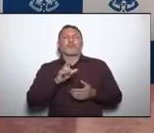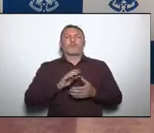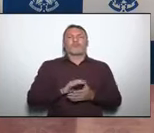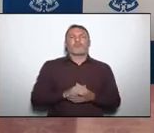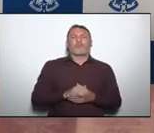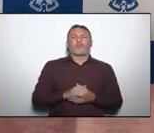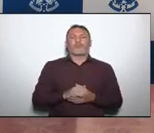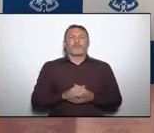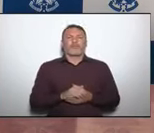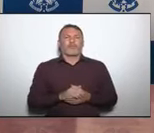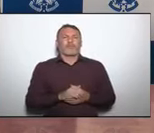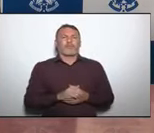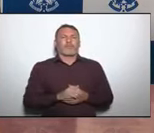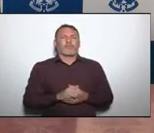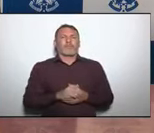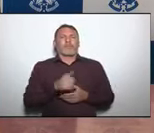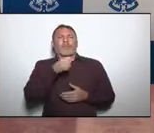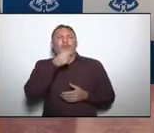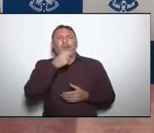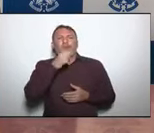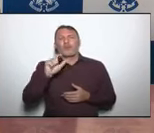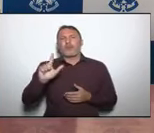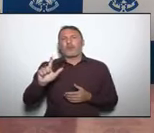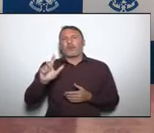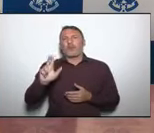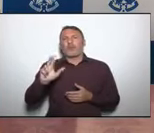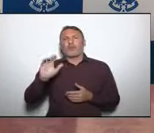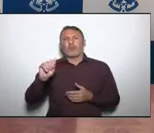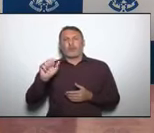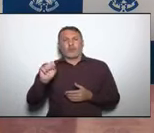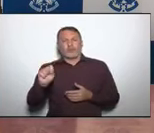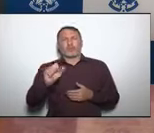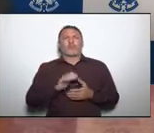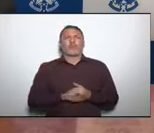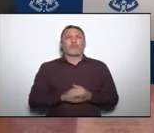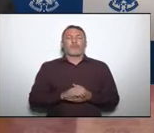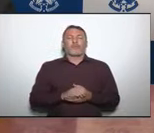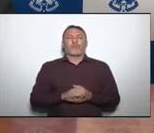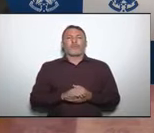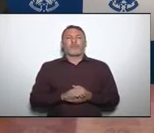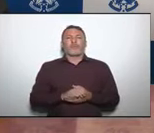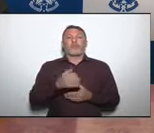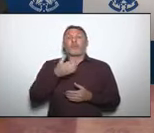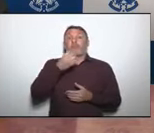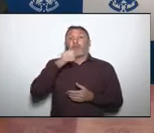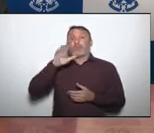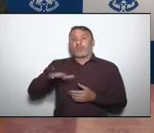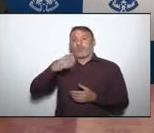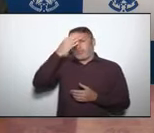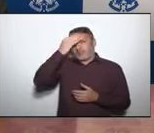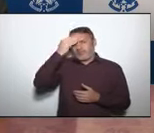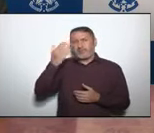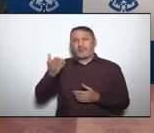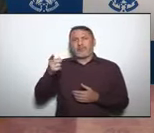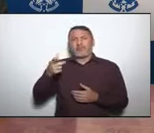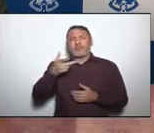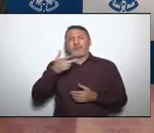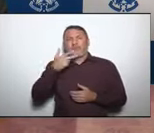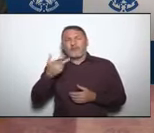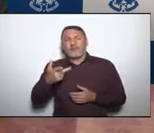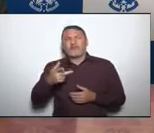Rezende, governador. Lucas Rezende. Boa tarde, governador. O senhor acabou de citar mais uma morte na casa de idosos.